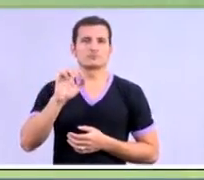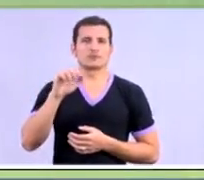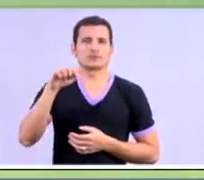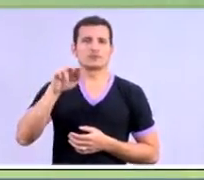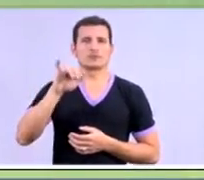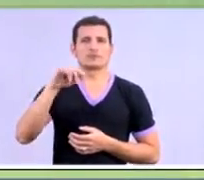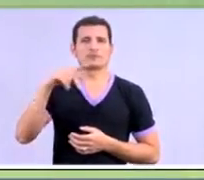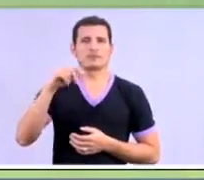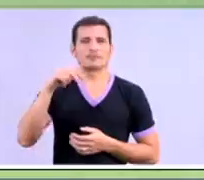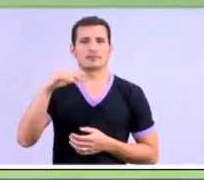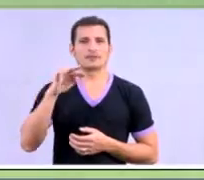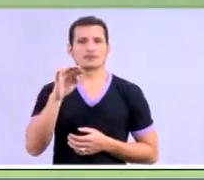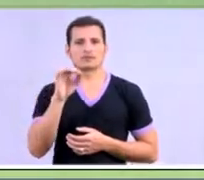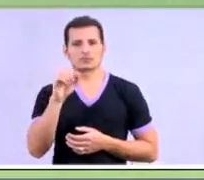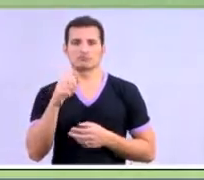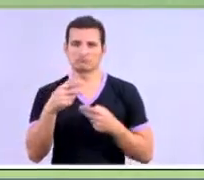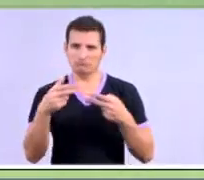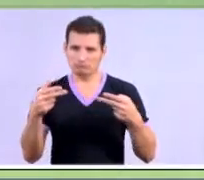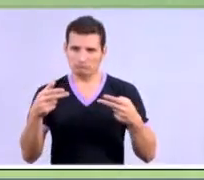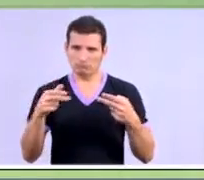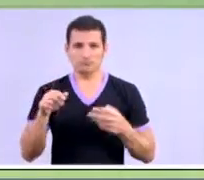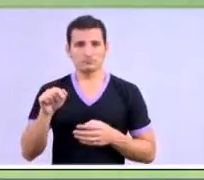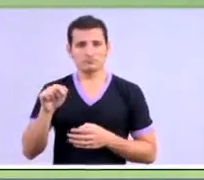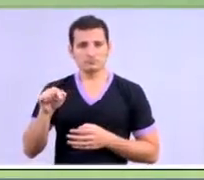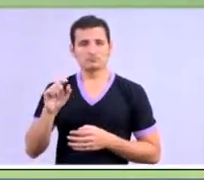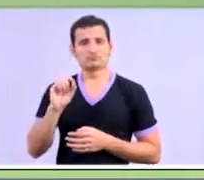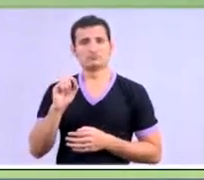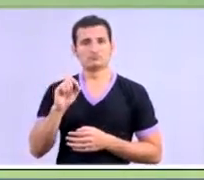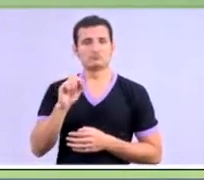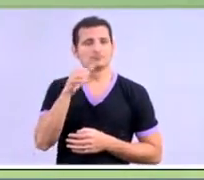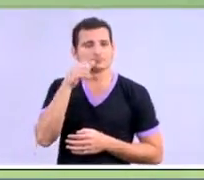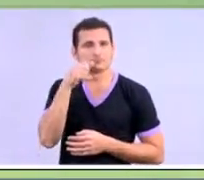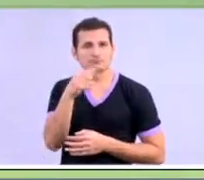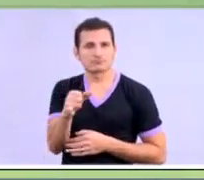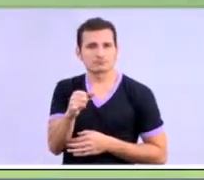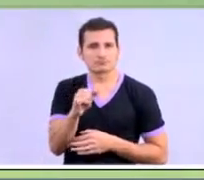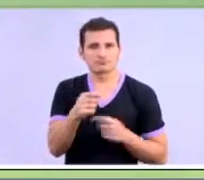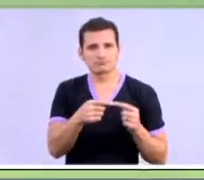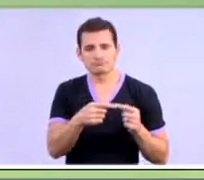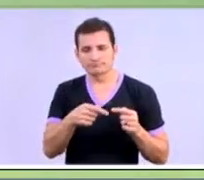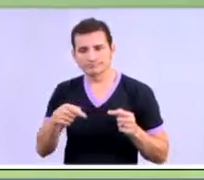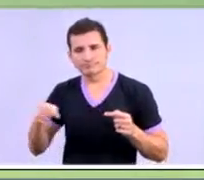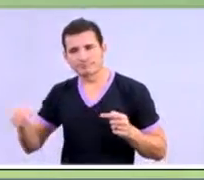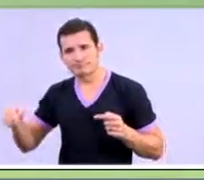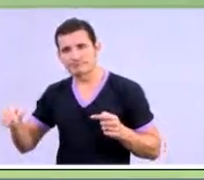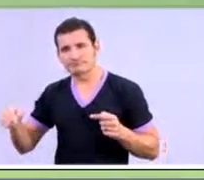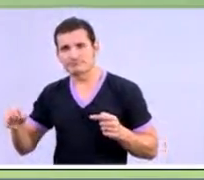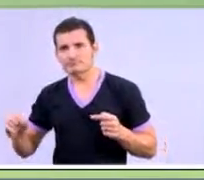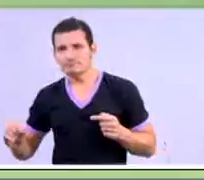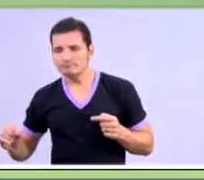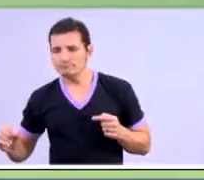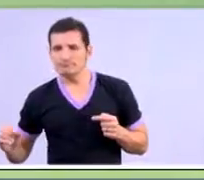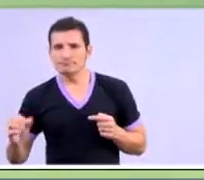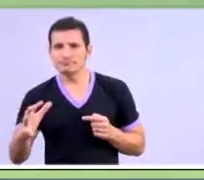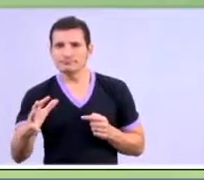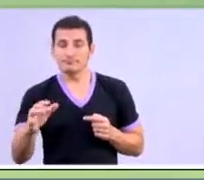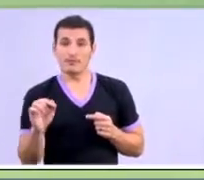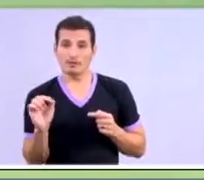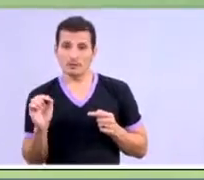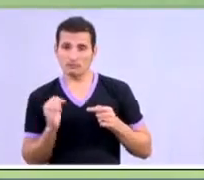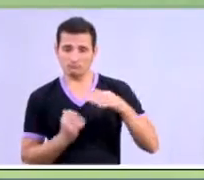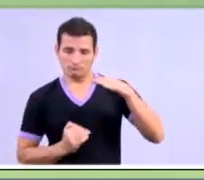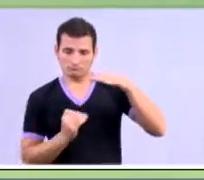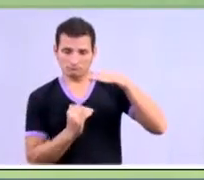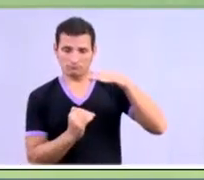apenas reenviam a sinalização elétrica que recebem para todas as suas portas, né? Ou seja, ele atua na camada 1 do